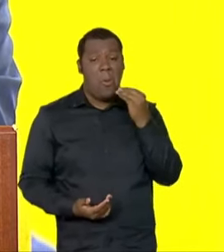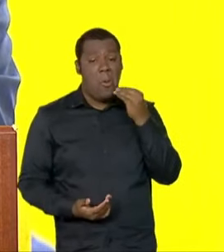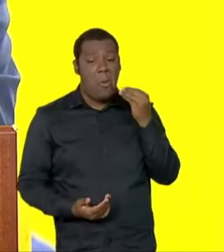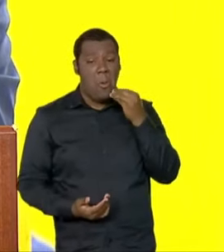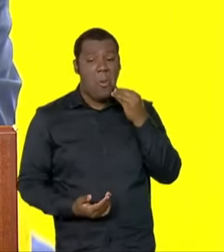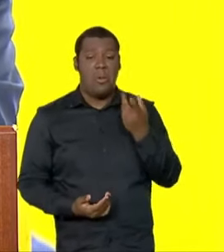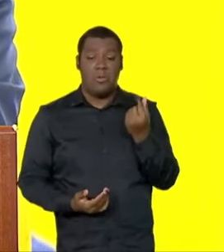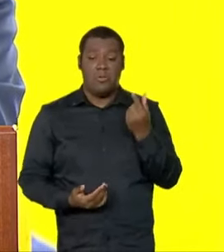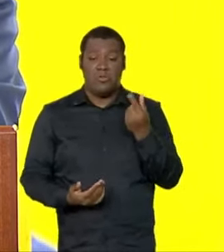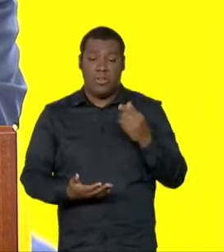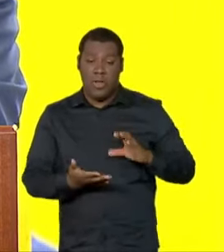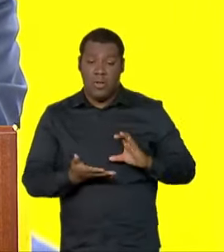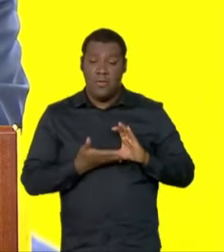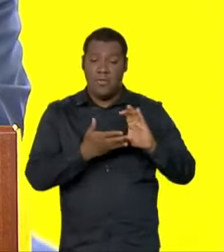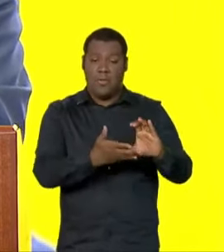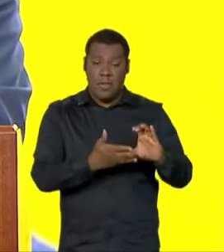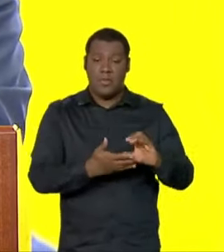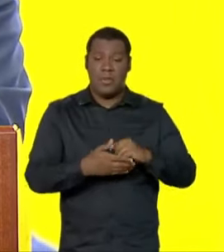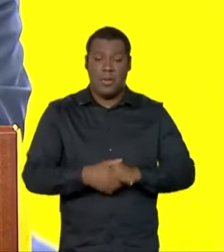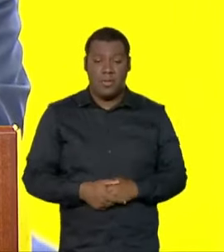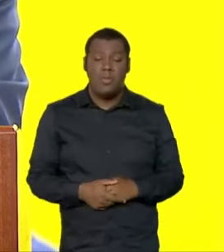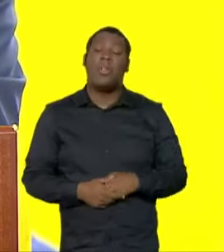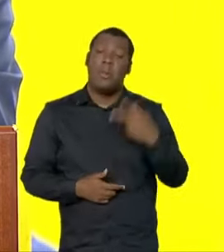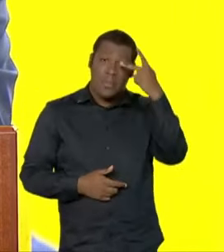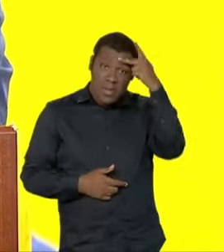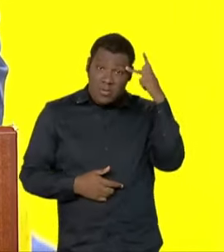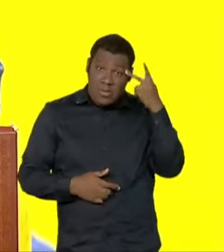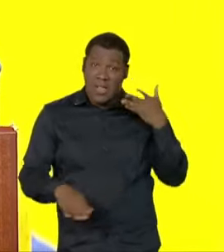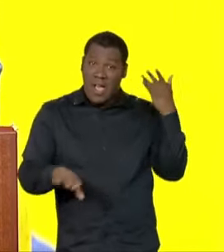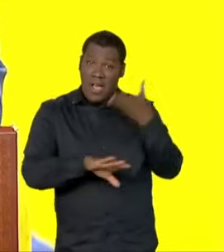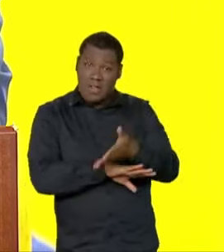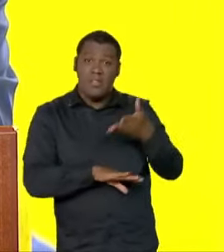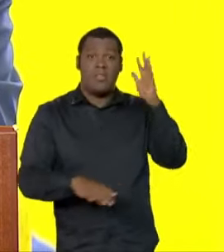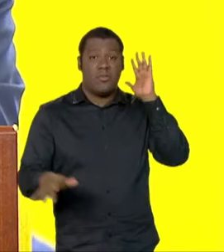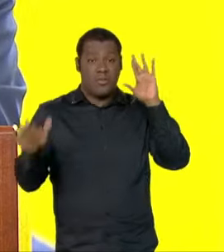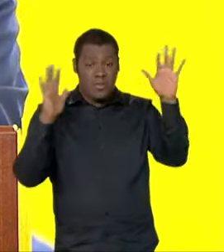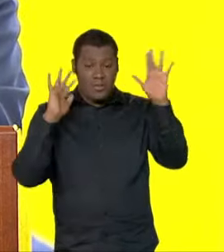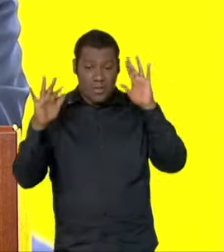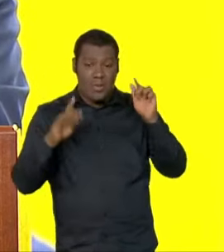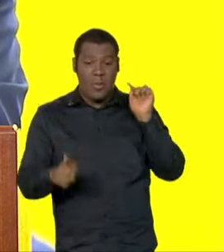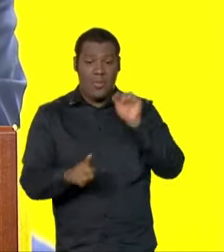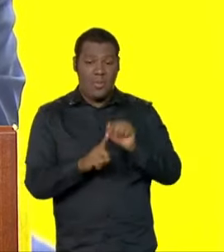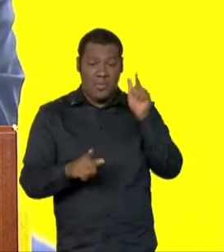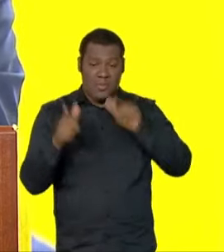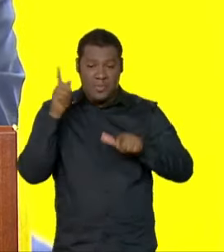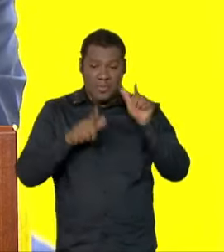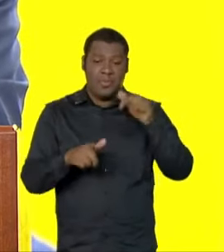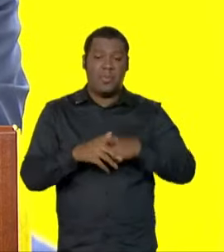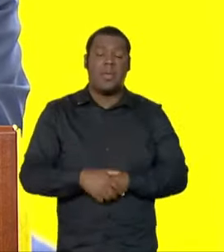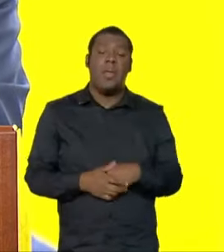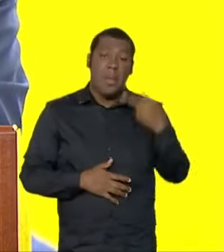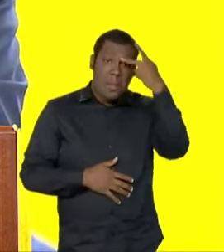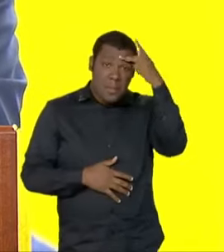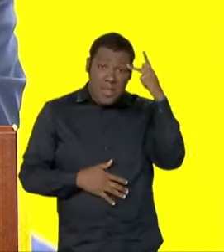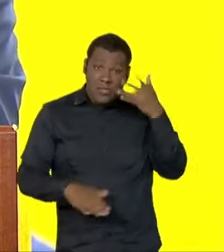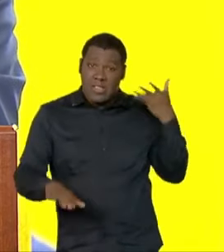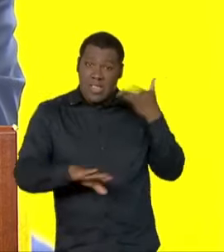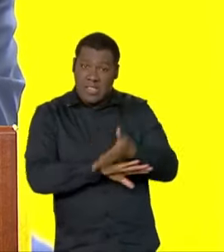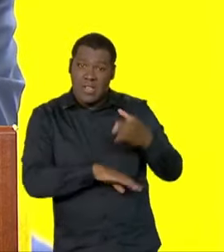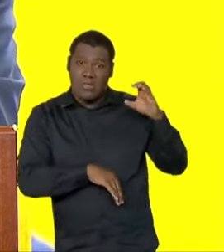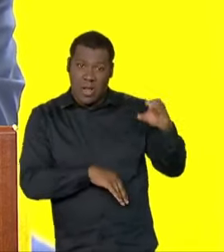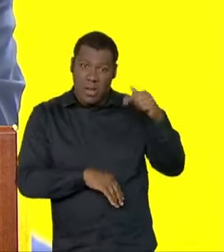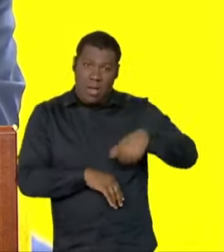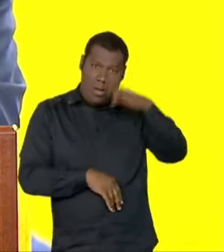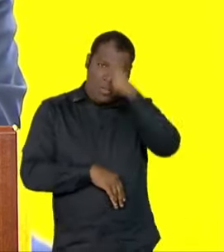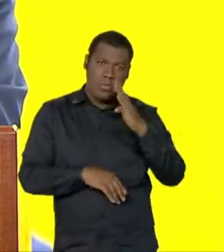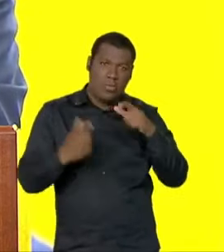de investir em seus sonhos e projetos. A medida provisória vai aumentar o acesso ao crédito no Brasil, permitindo